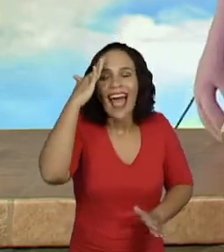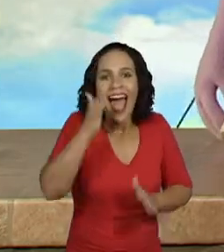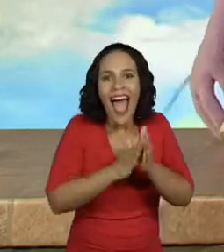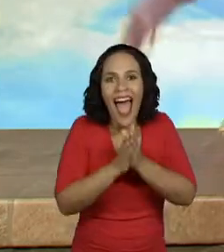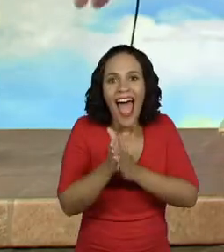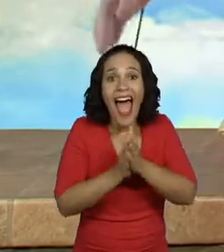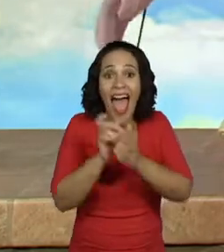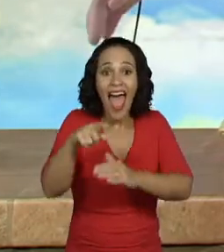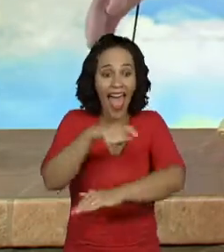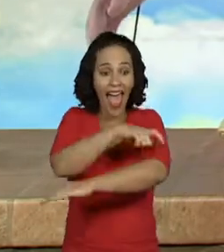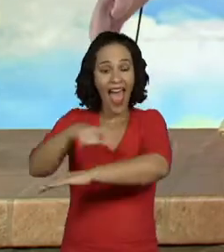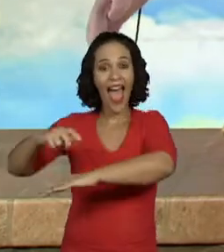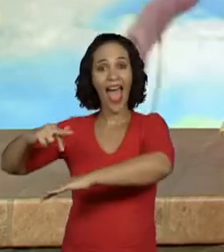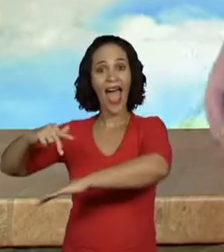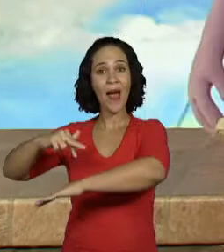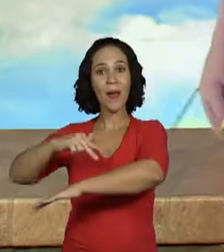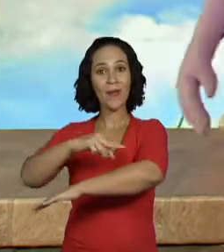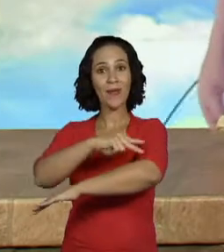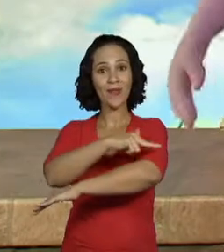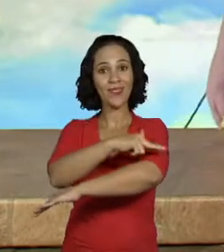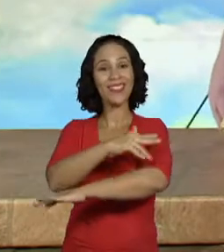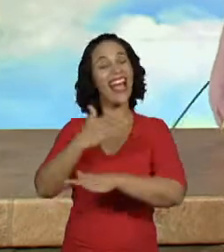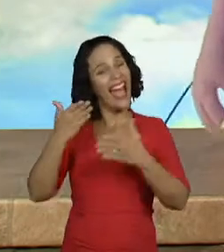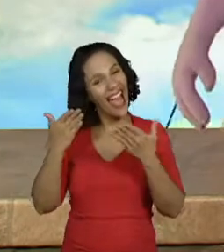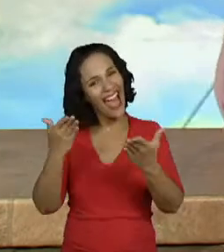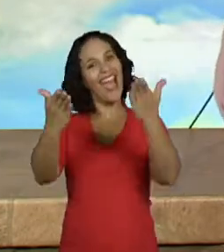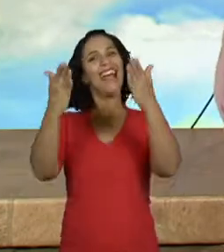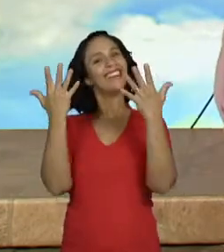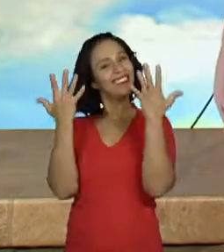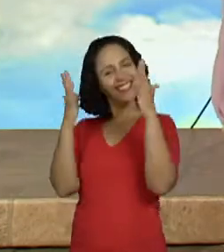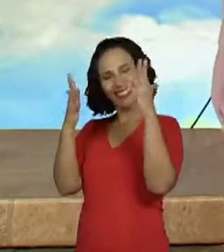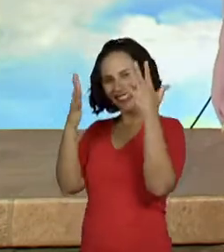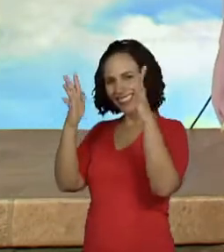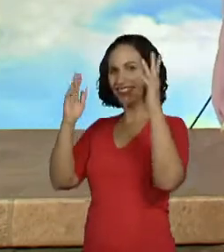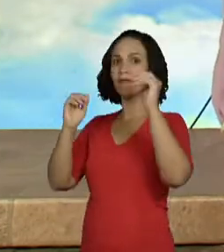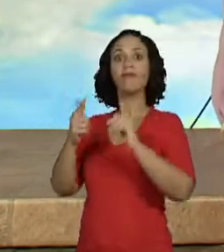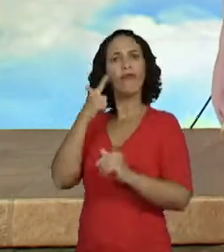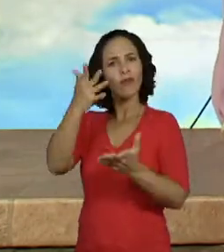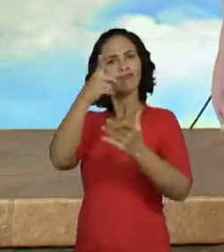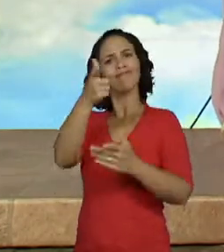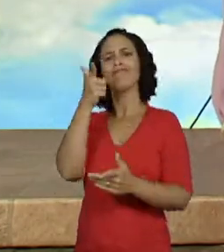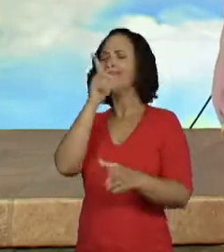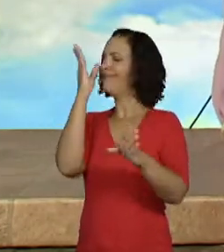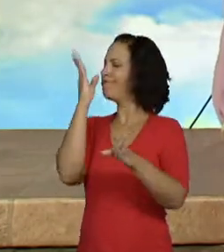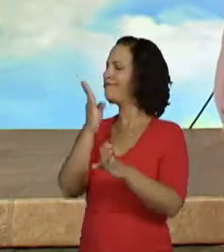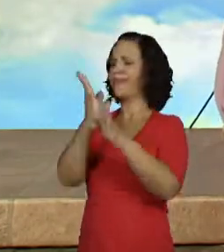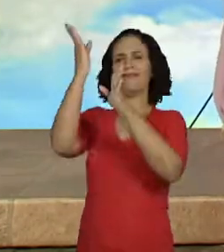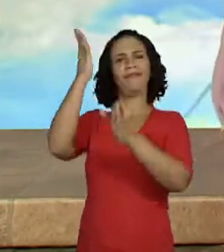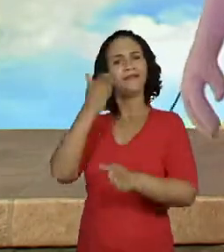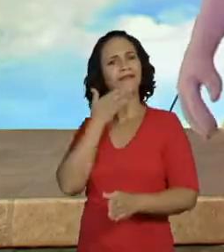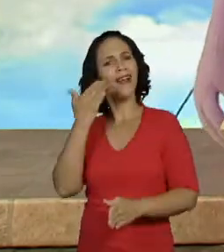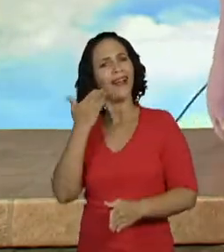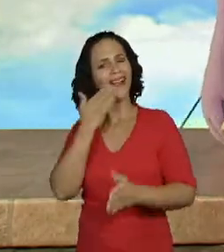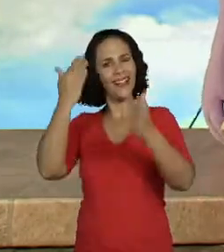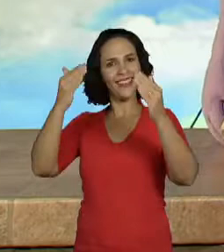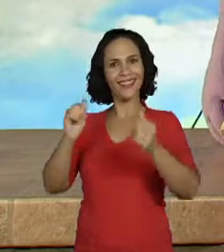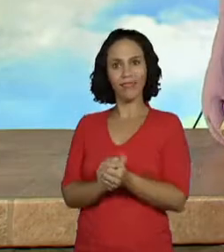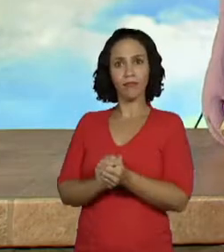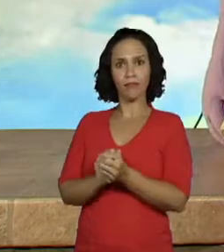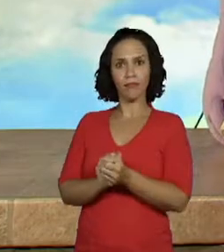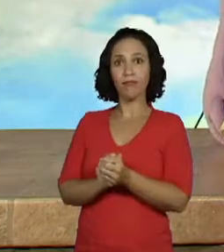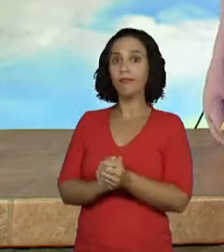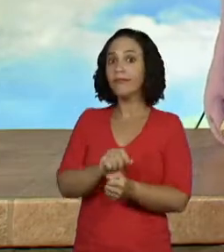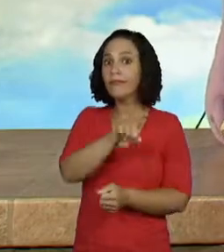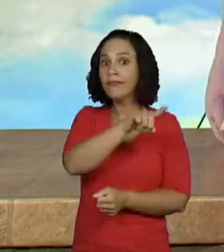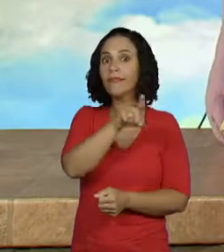É o caminho! Isso, Ra! Eu sabia que você iria acertar. Aposto